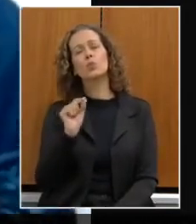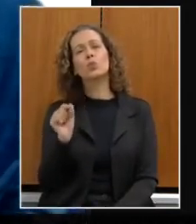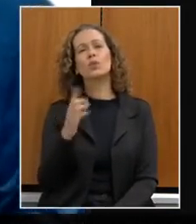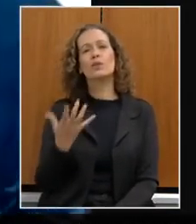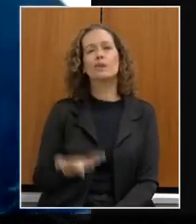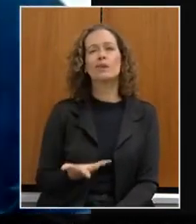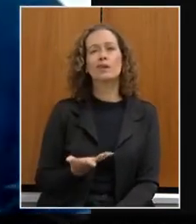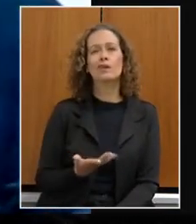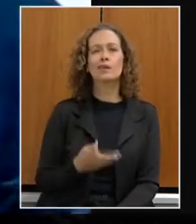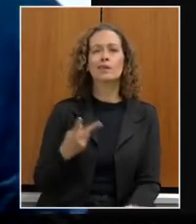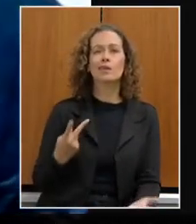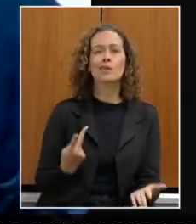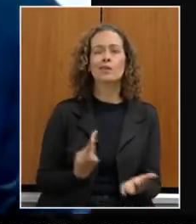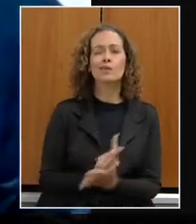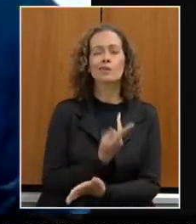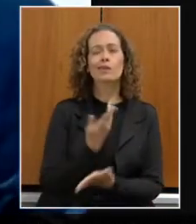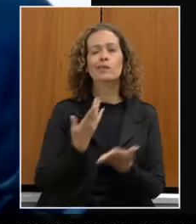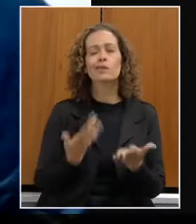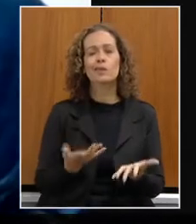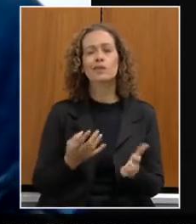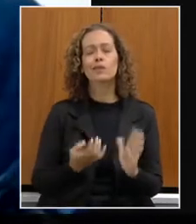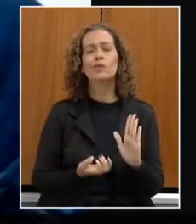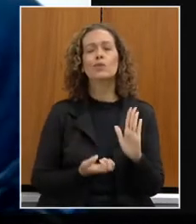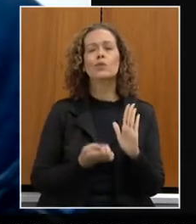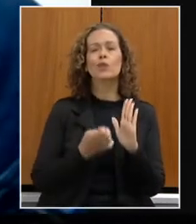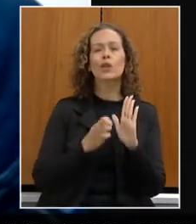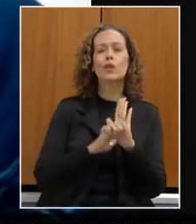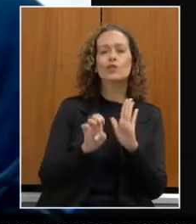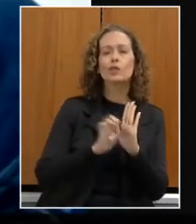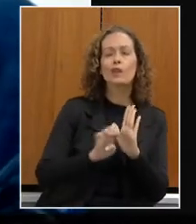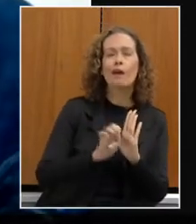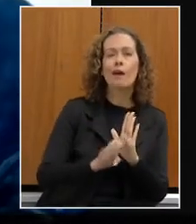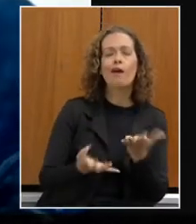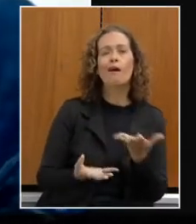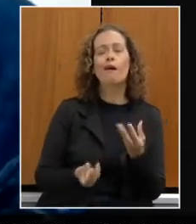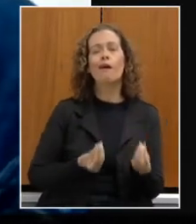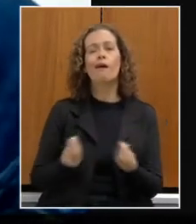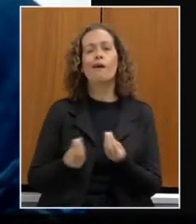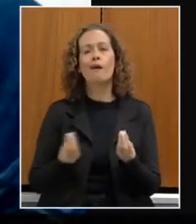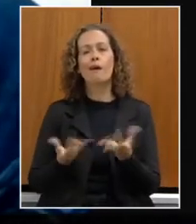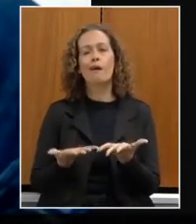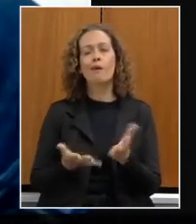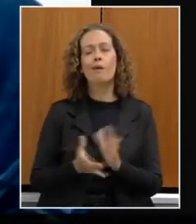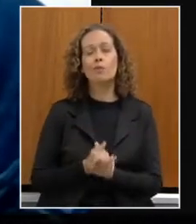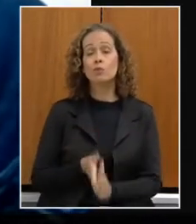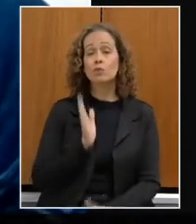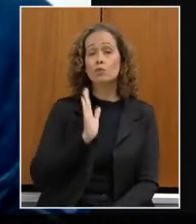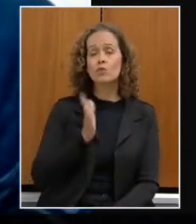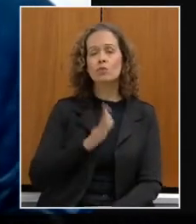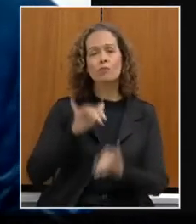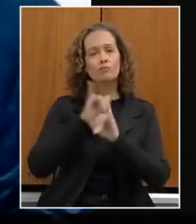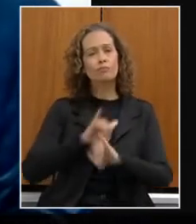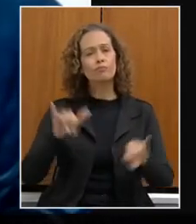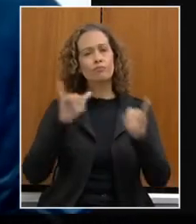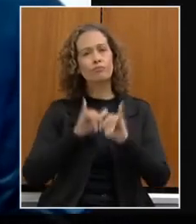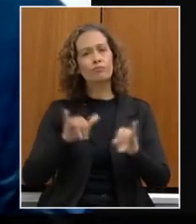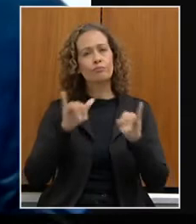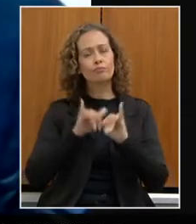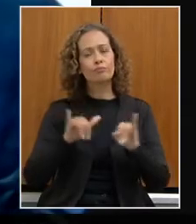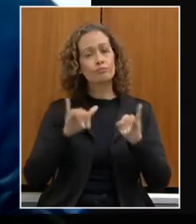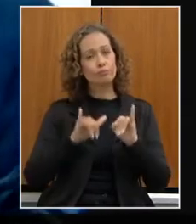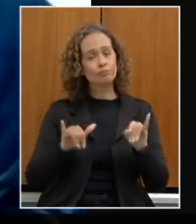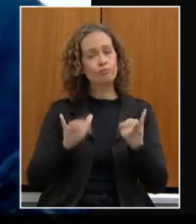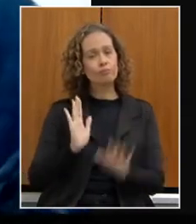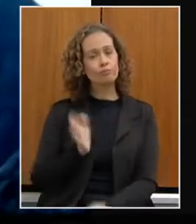das OS né do edital das OS que foi já declara que já foi editado